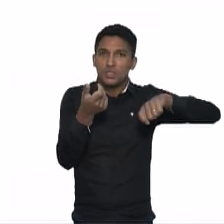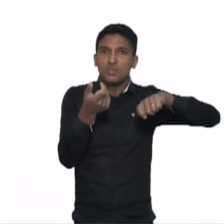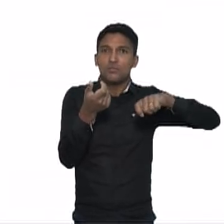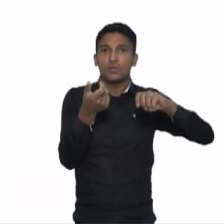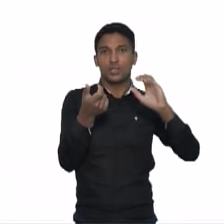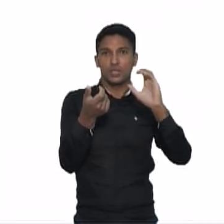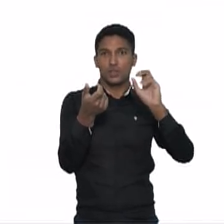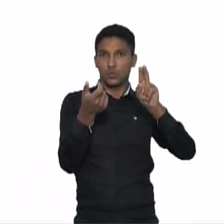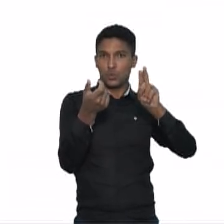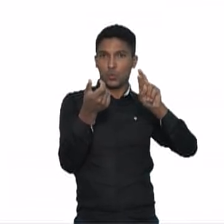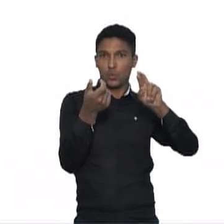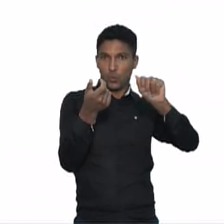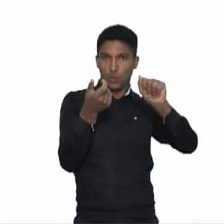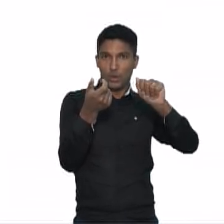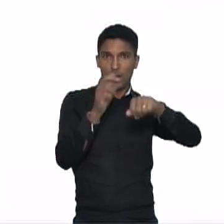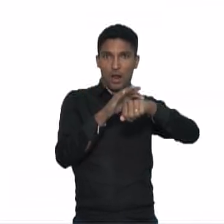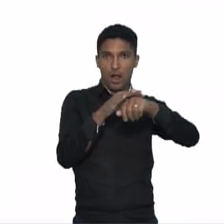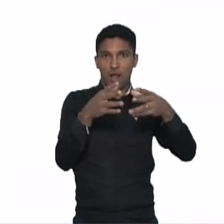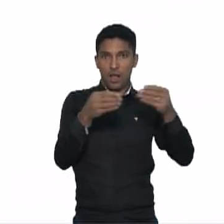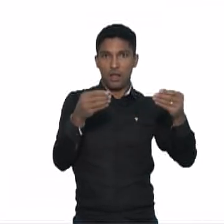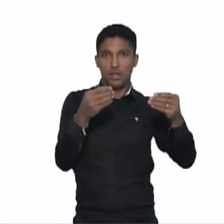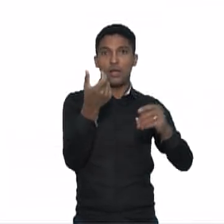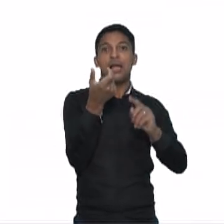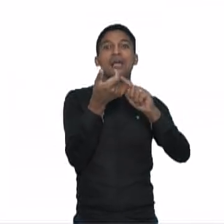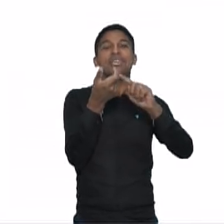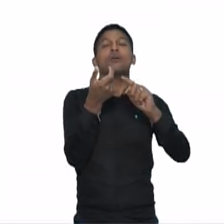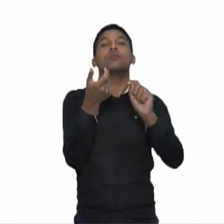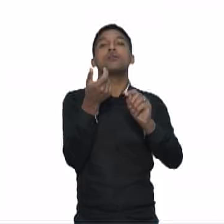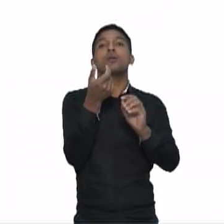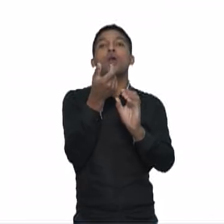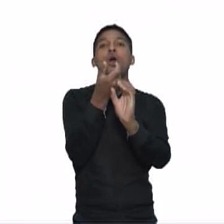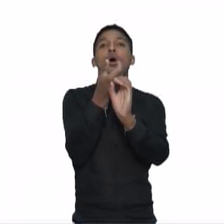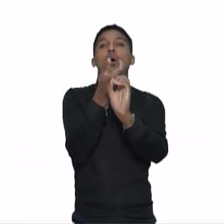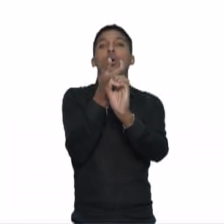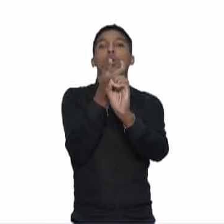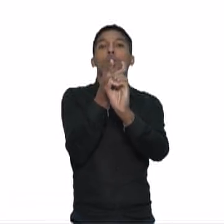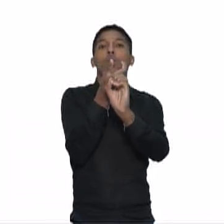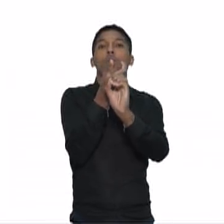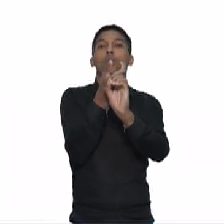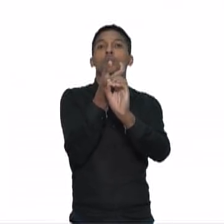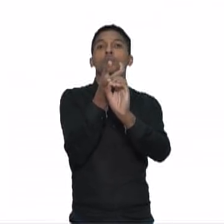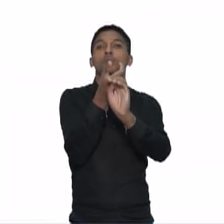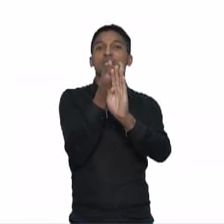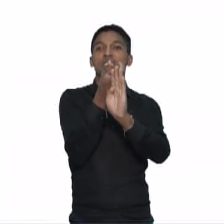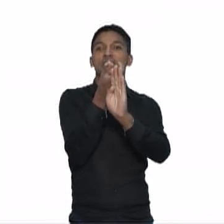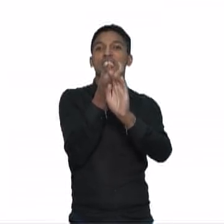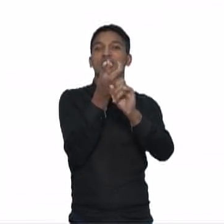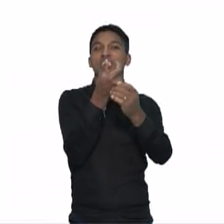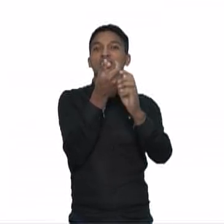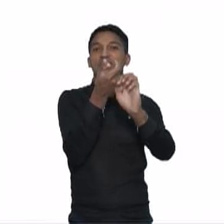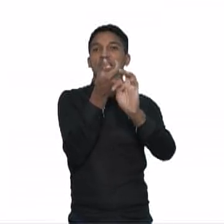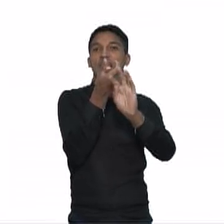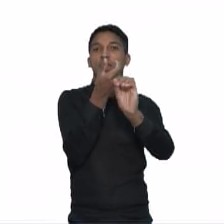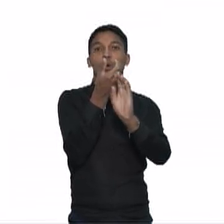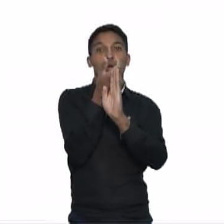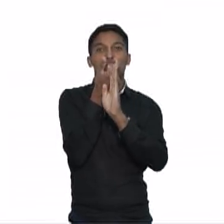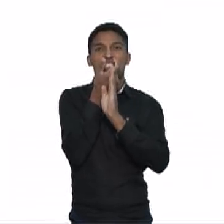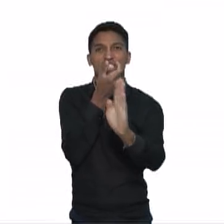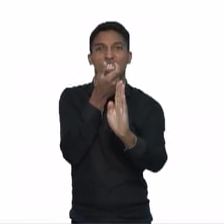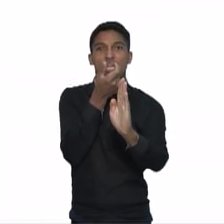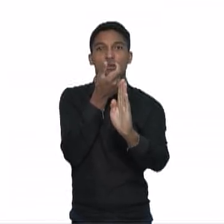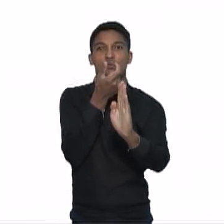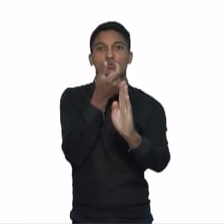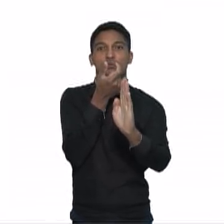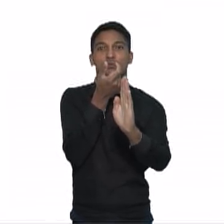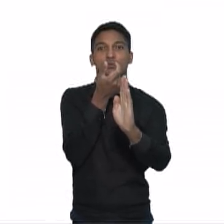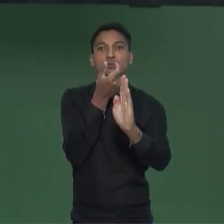direto. Já com preposição, na raiz do, e sua função é de adjunto adverbial de lugar,